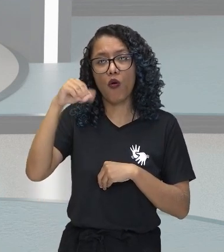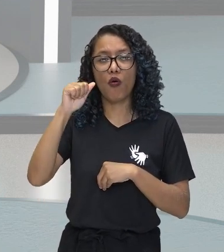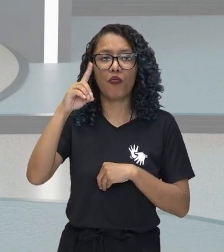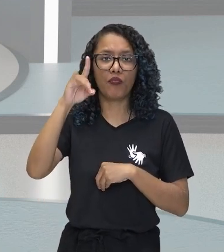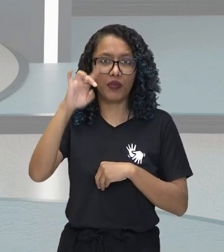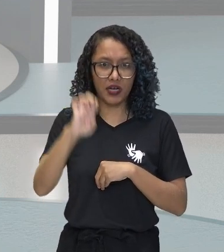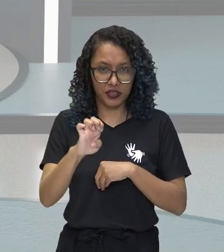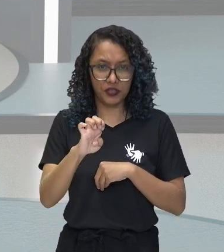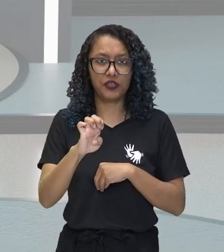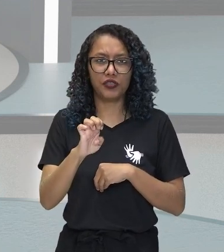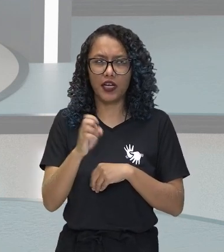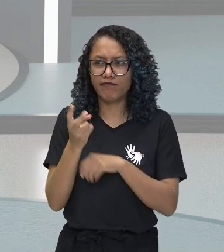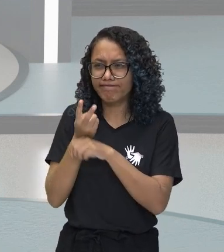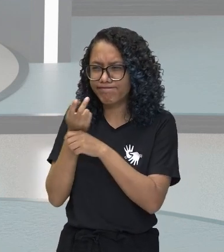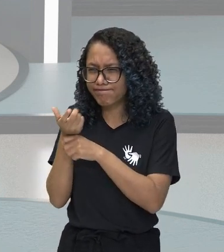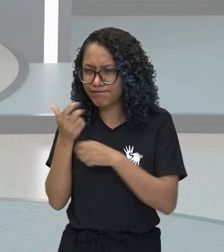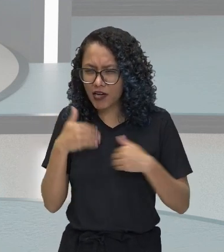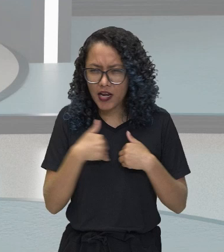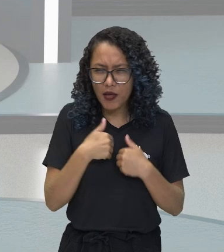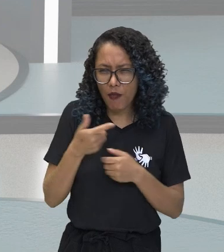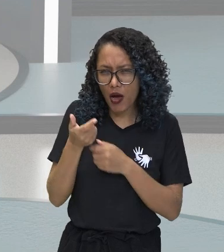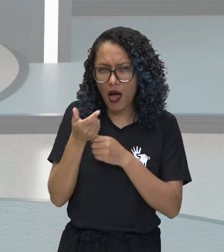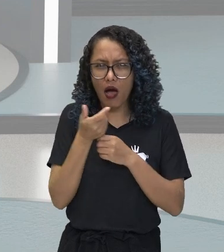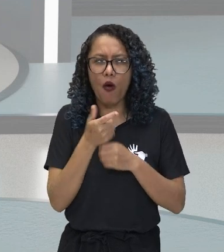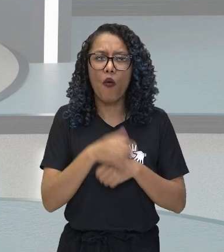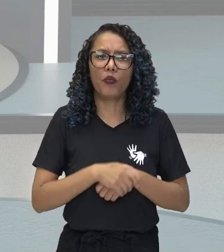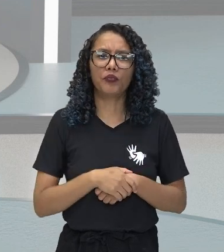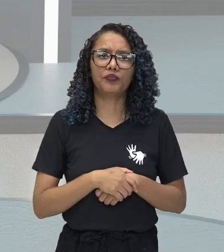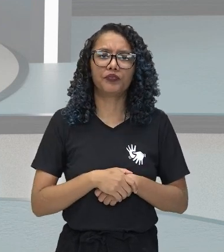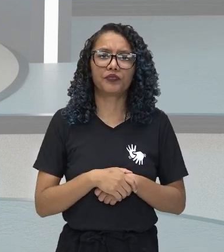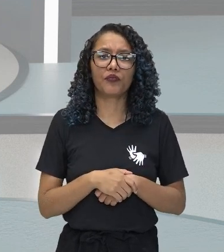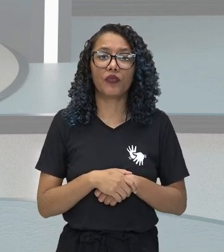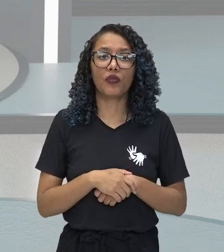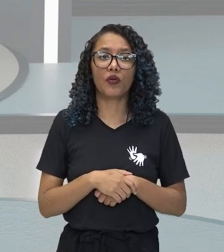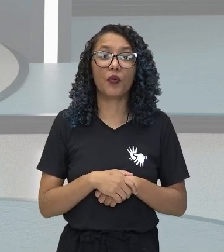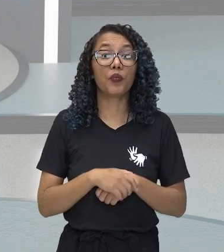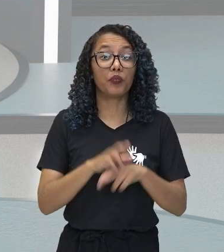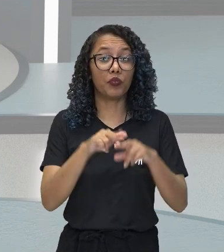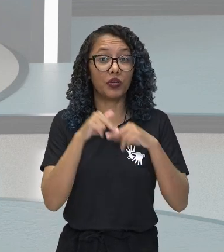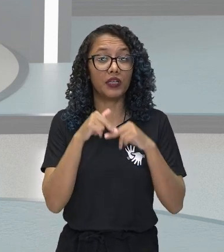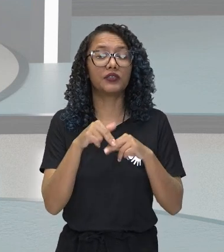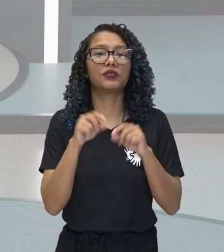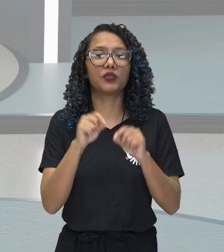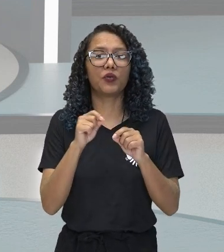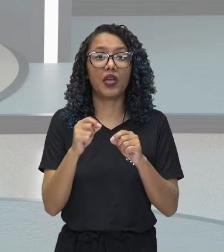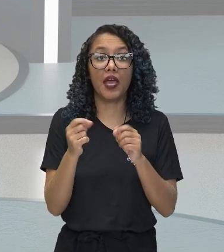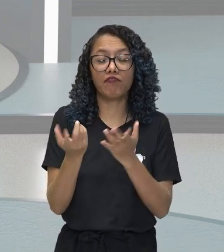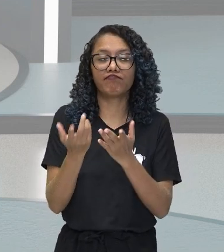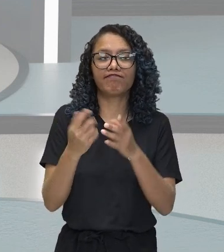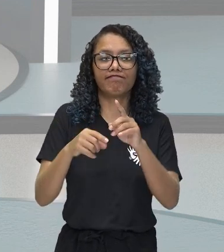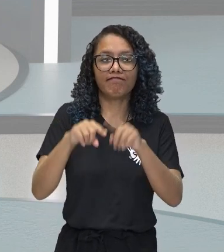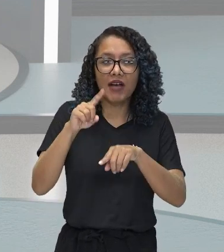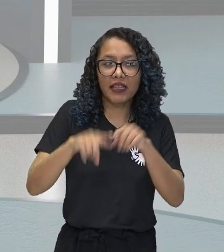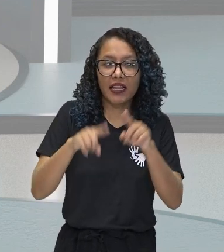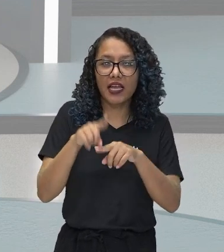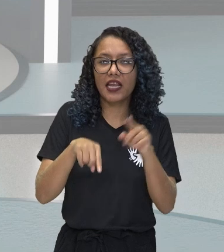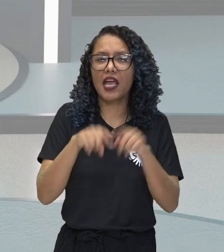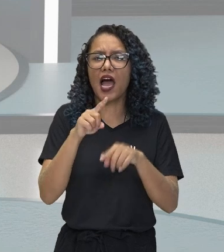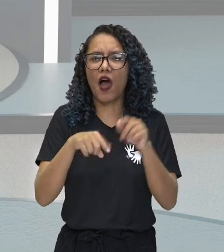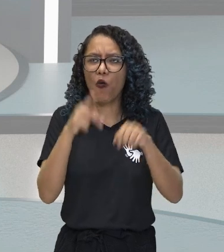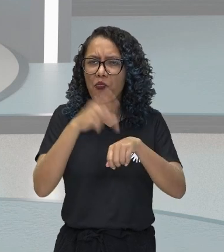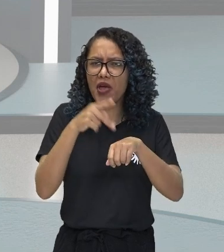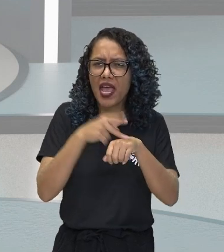construía instrumentos de pedra lascada, por isso que a gente tem aí uma referência à idade da pedra lascada, ossos e madeira.